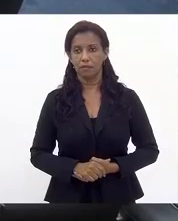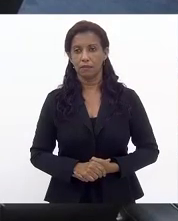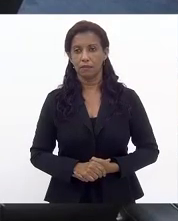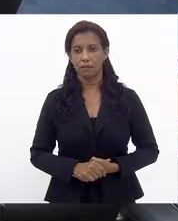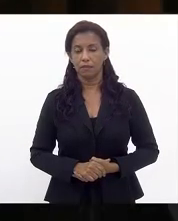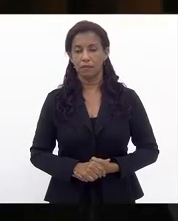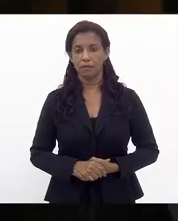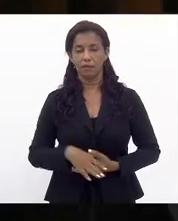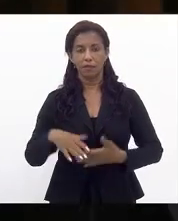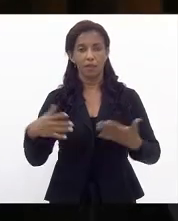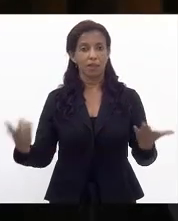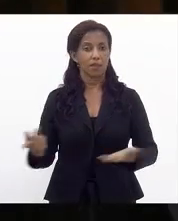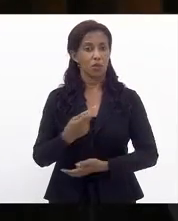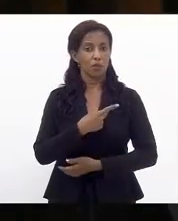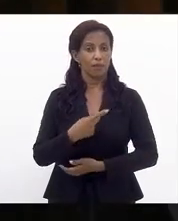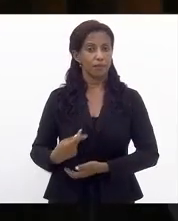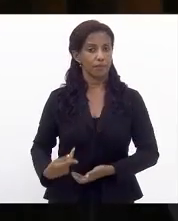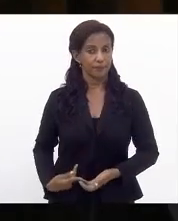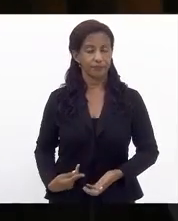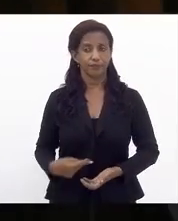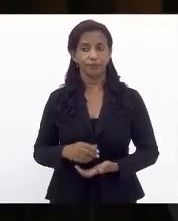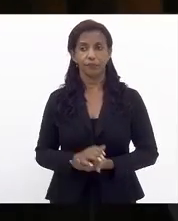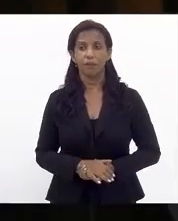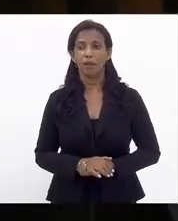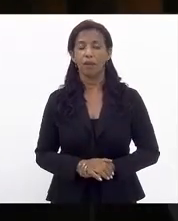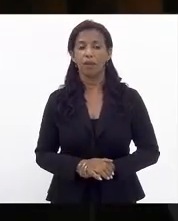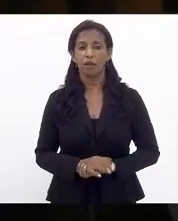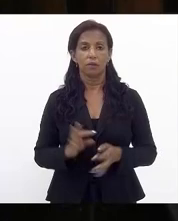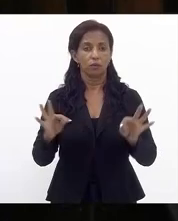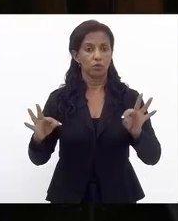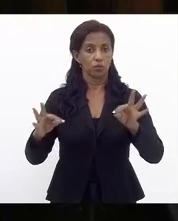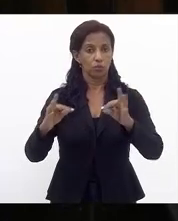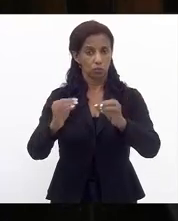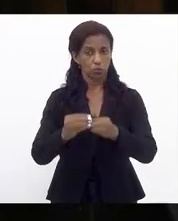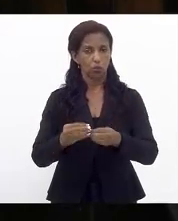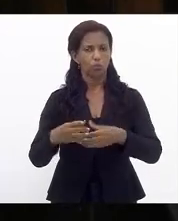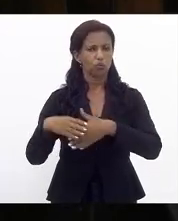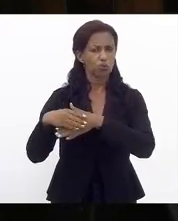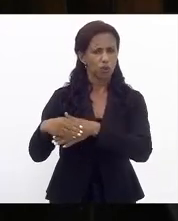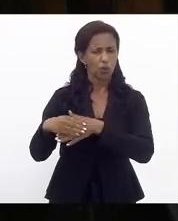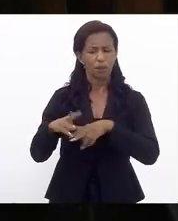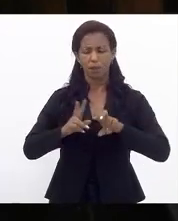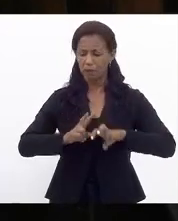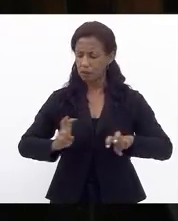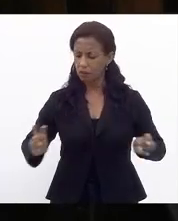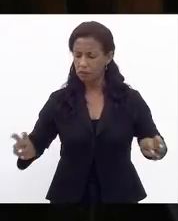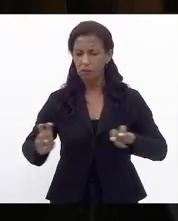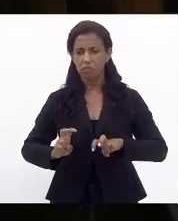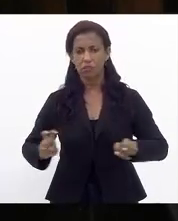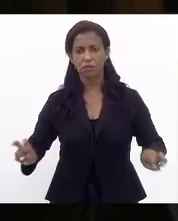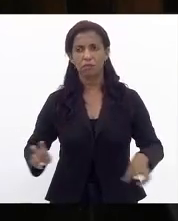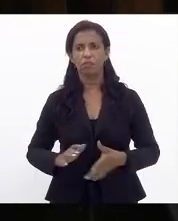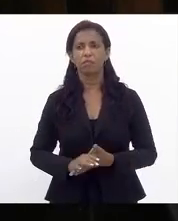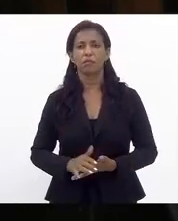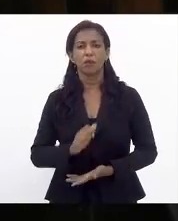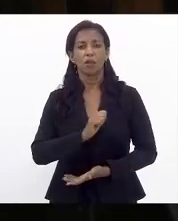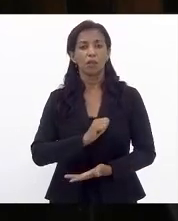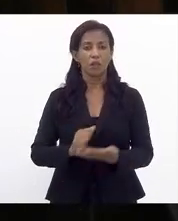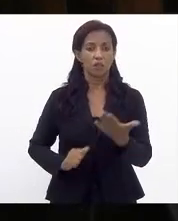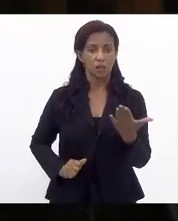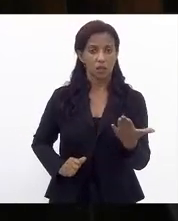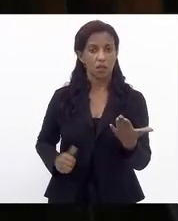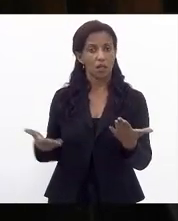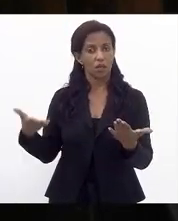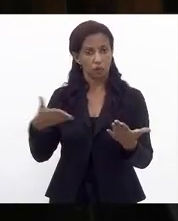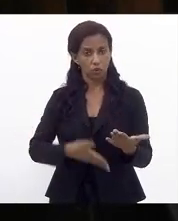nosso senhor presidente senhoras e senhores tá comprometeu todo mundo a mesa a gente André Ceciliano